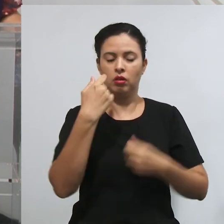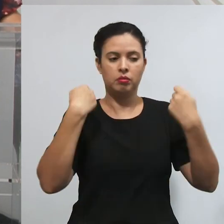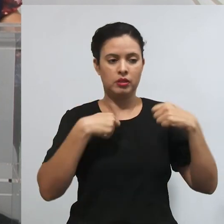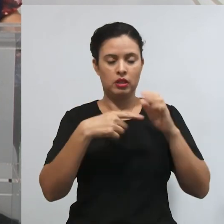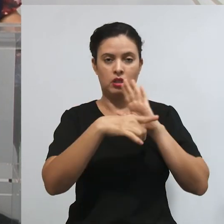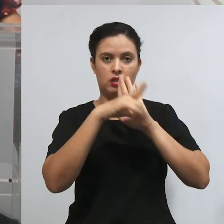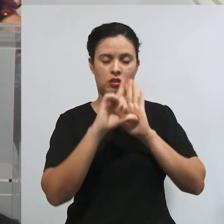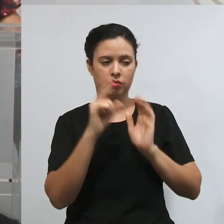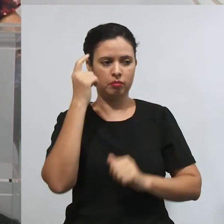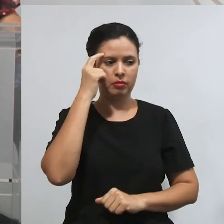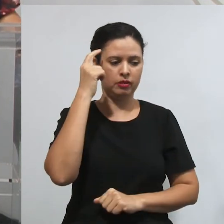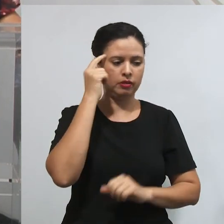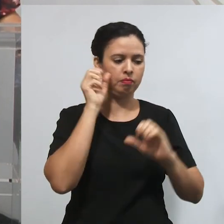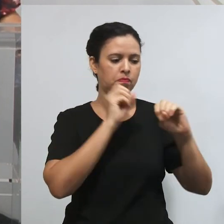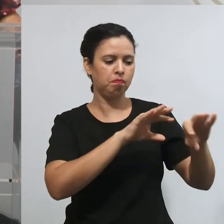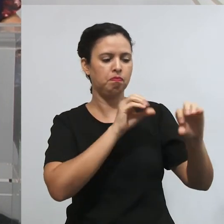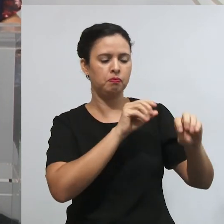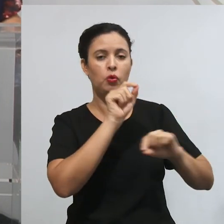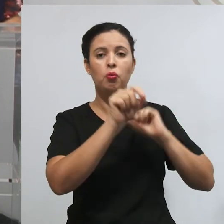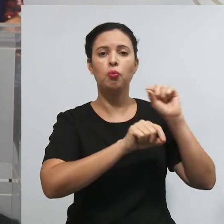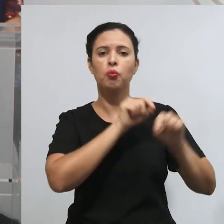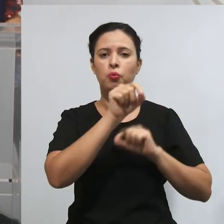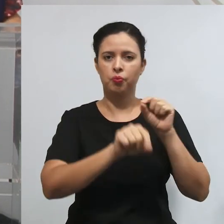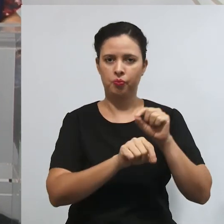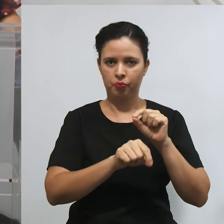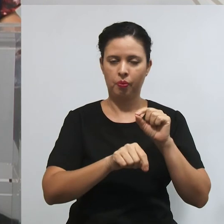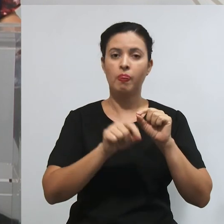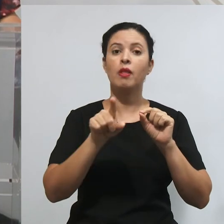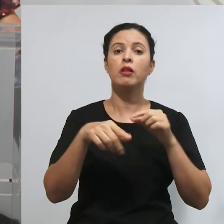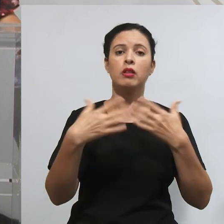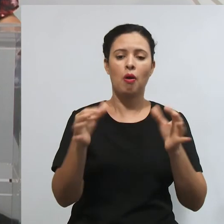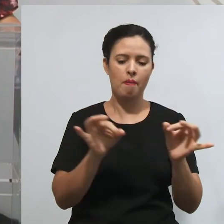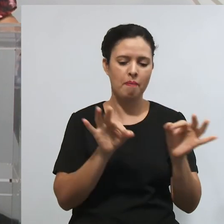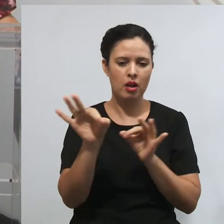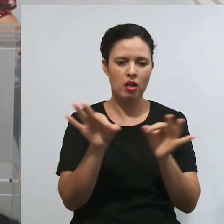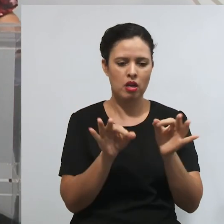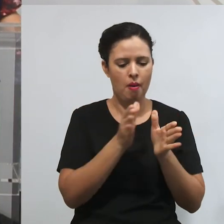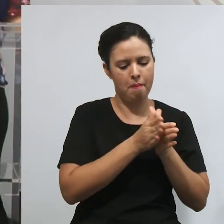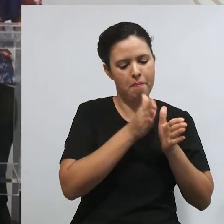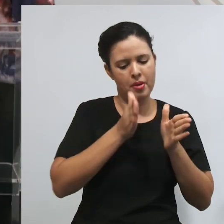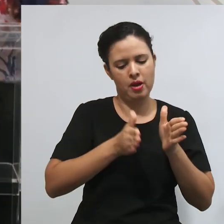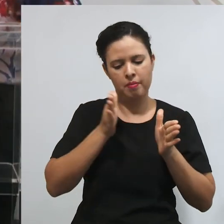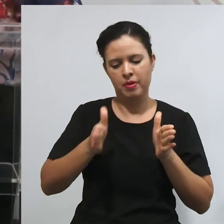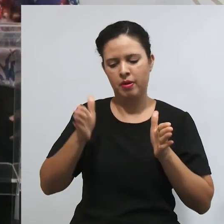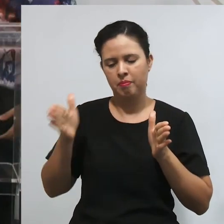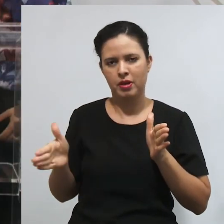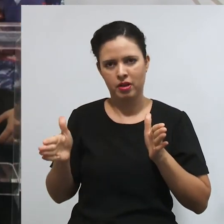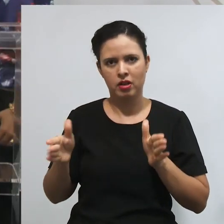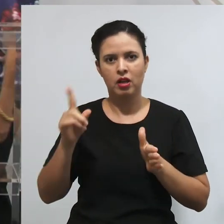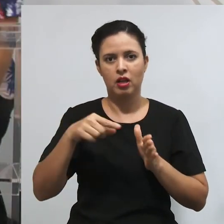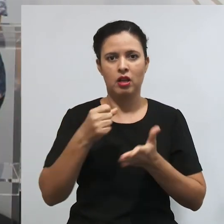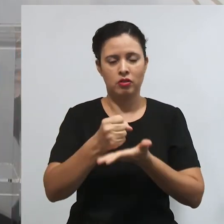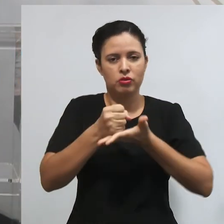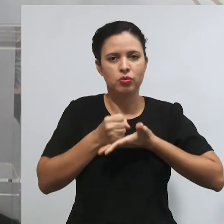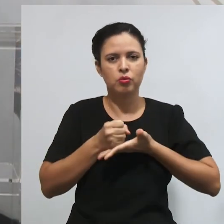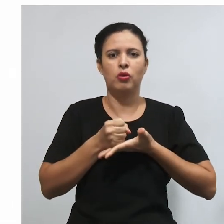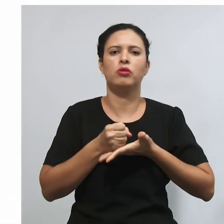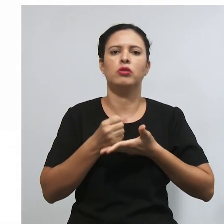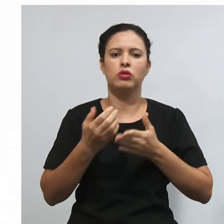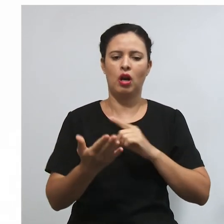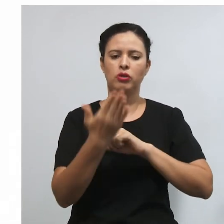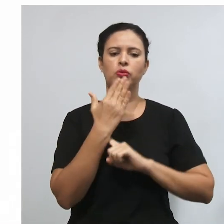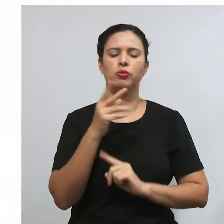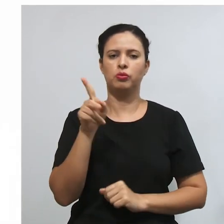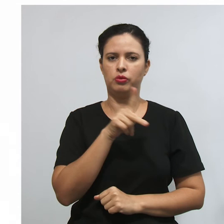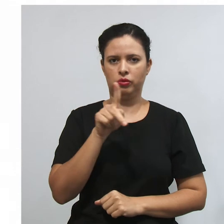nesse sentido que a gente tem que entender que o planejamento, ele vem nos dar esse suporte. Porque